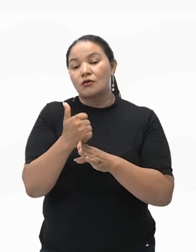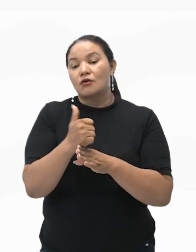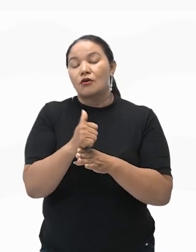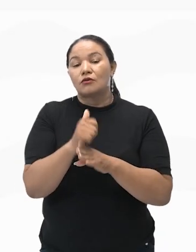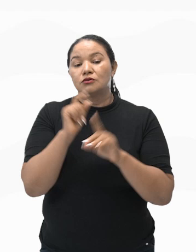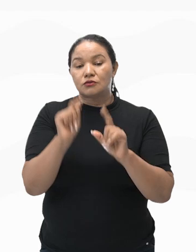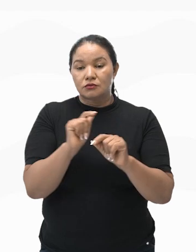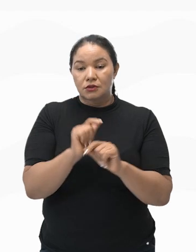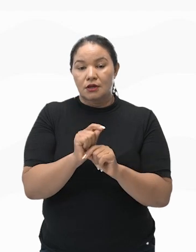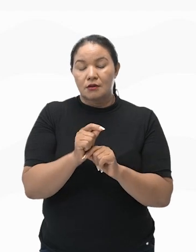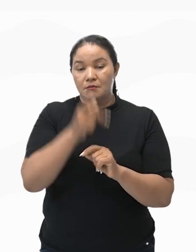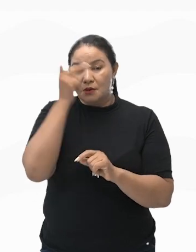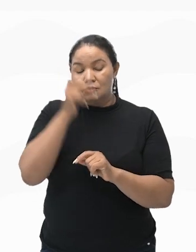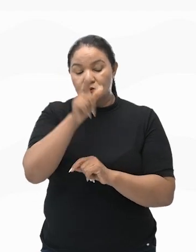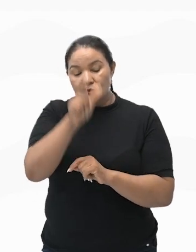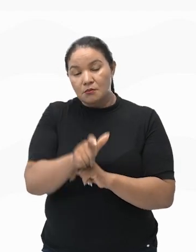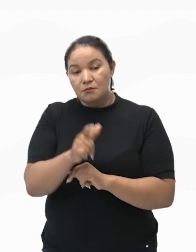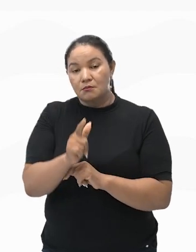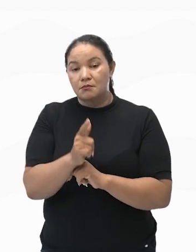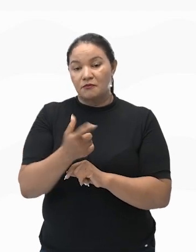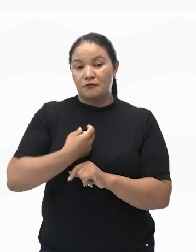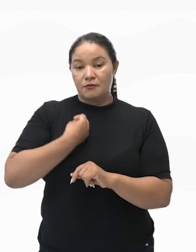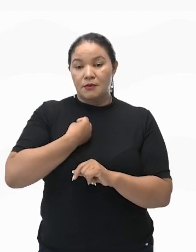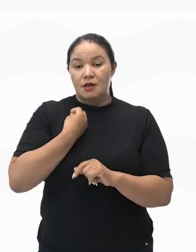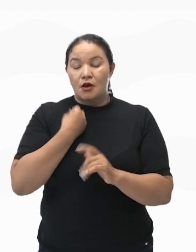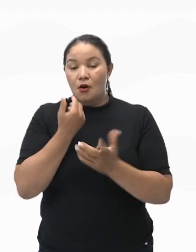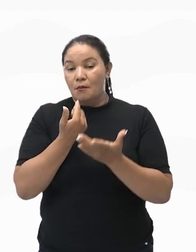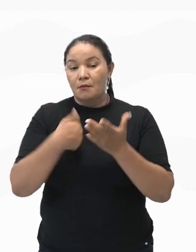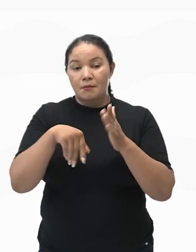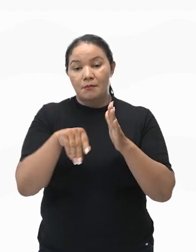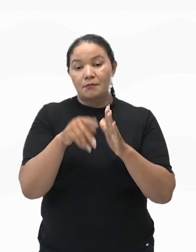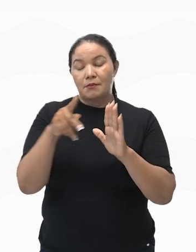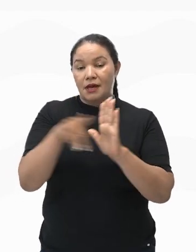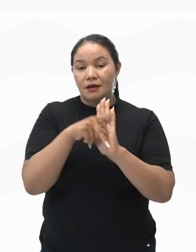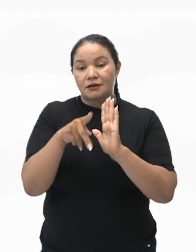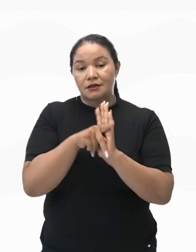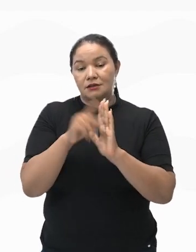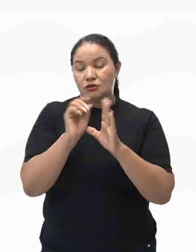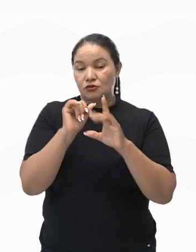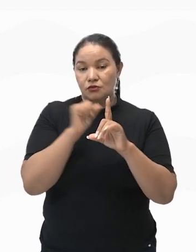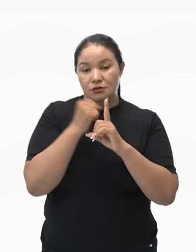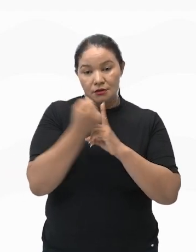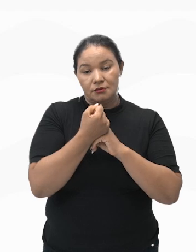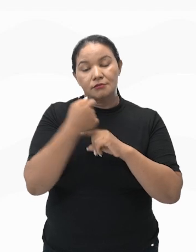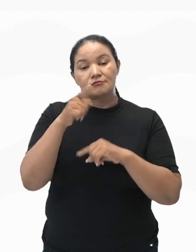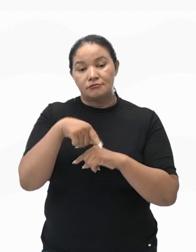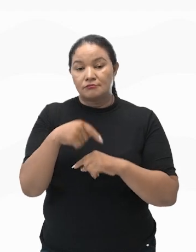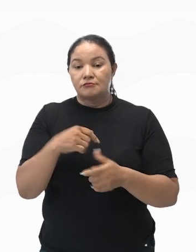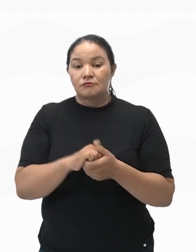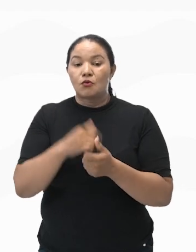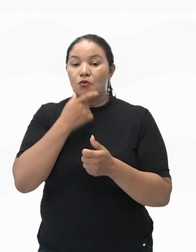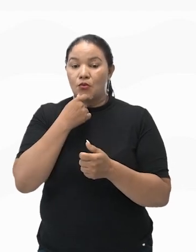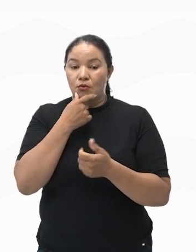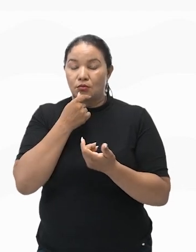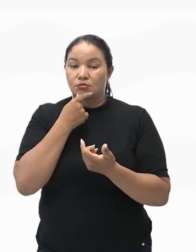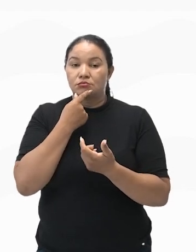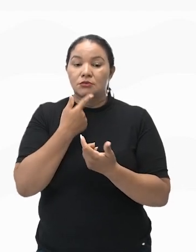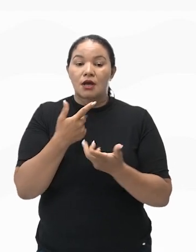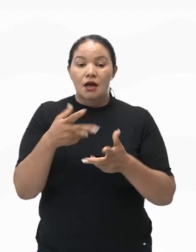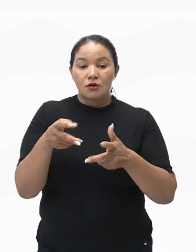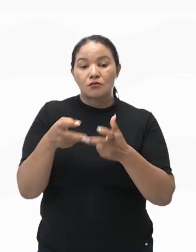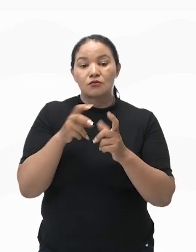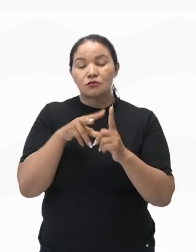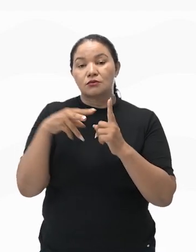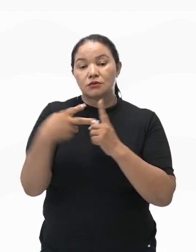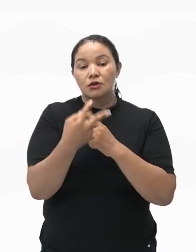como pertencentes a uma mesma sociedade. Na concepção de Durkheim, este